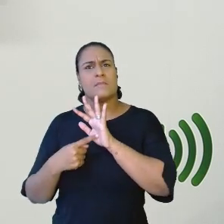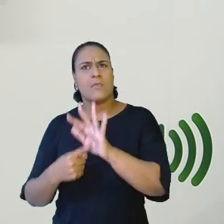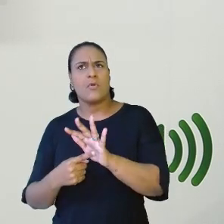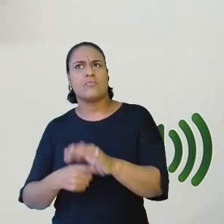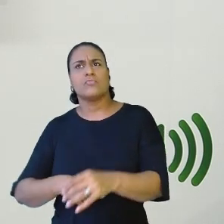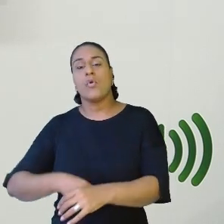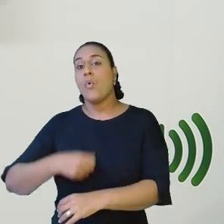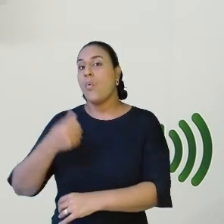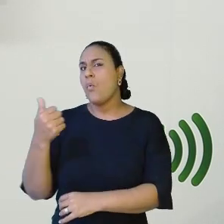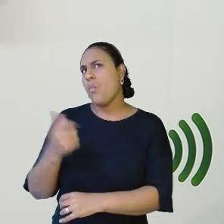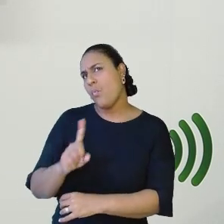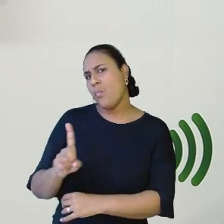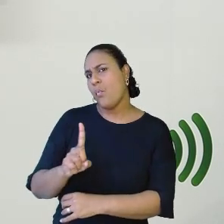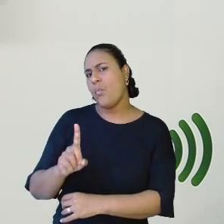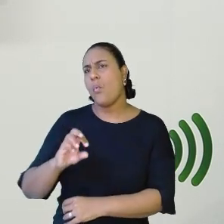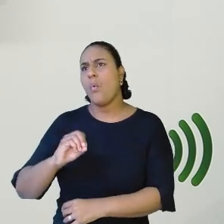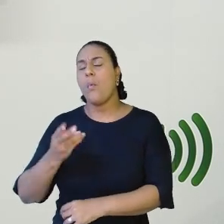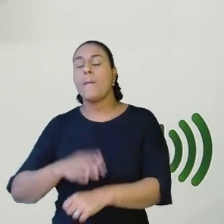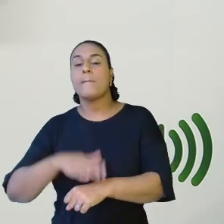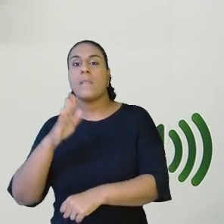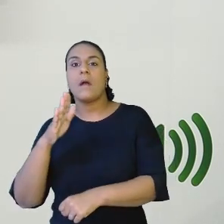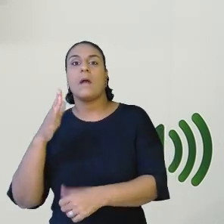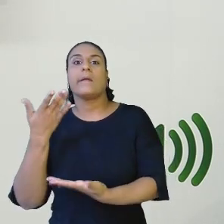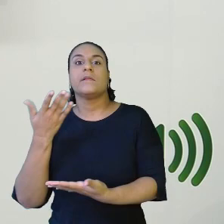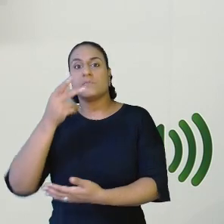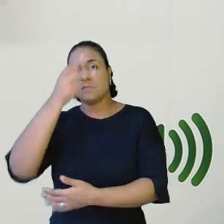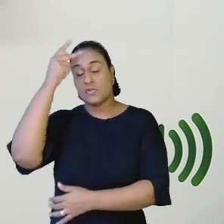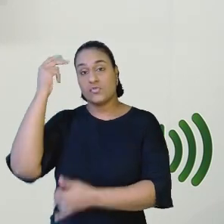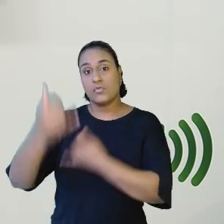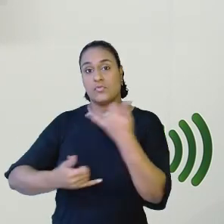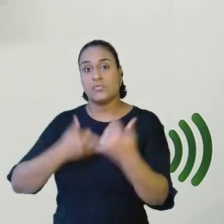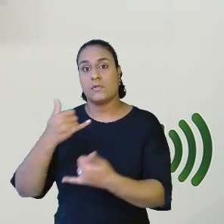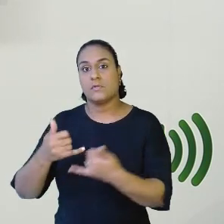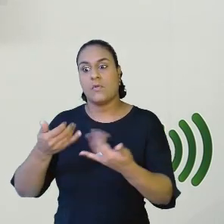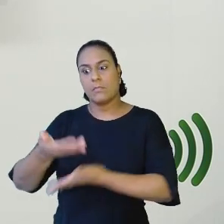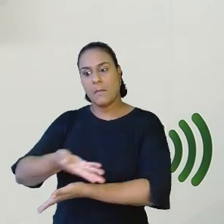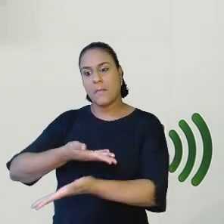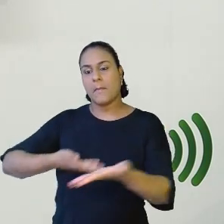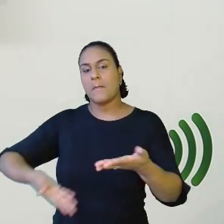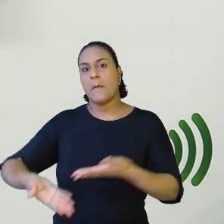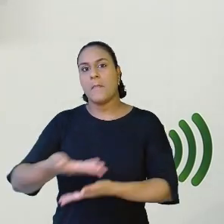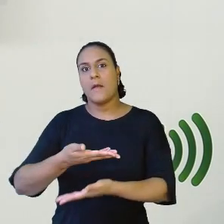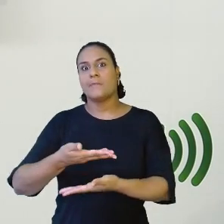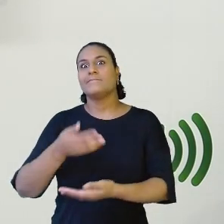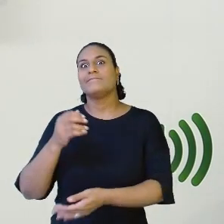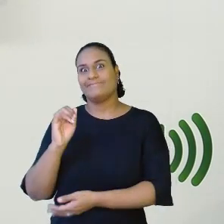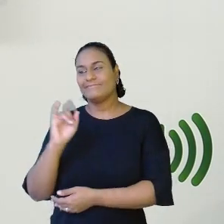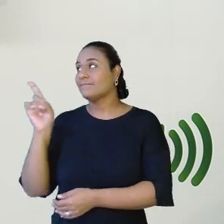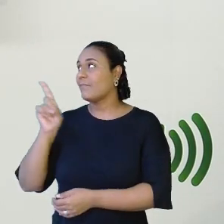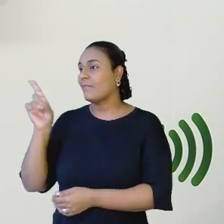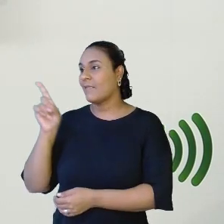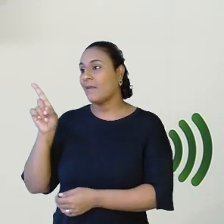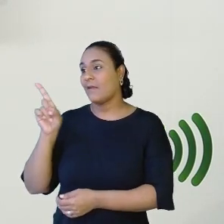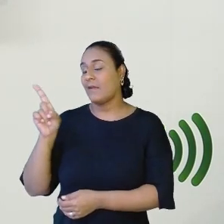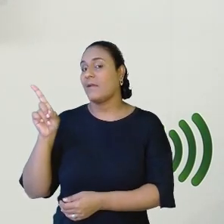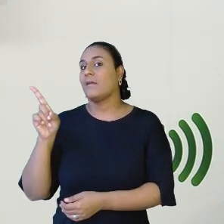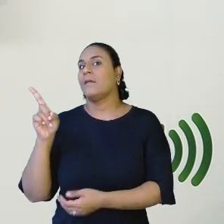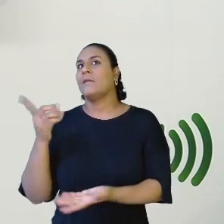mais jogadores interagindo com um determinado game. Então, esse vídeo mostra como essas